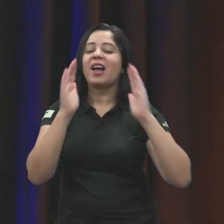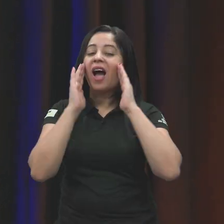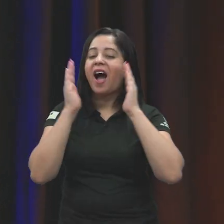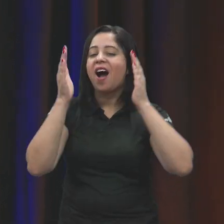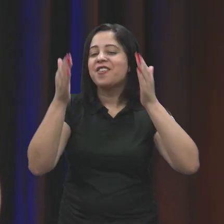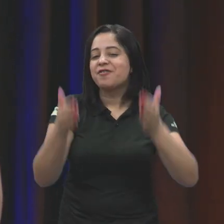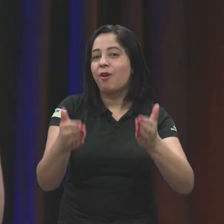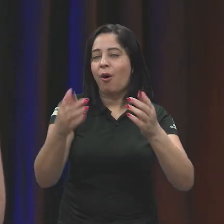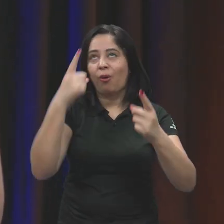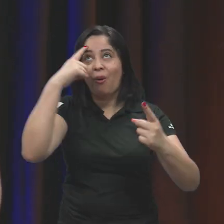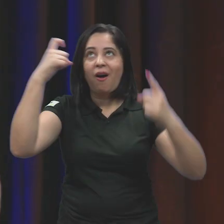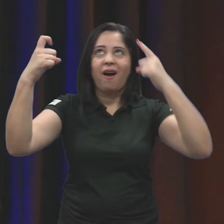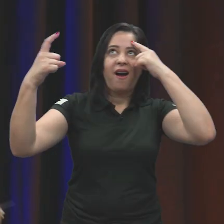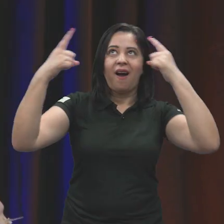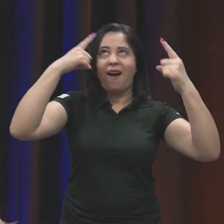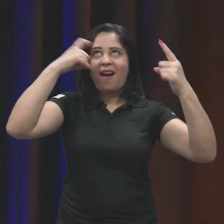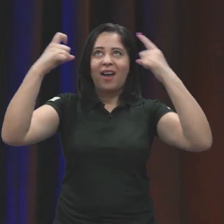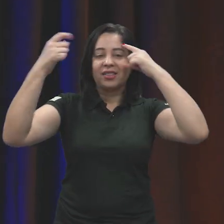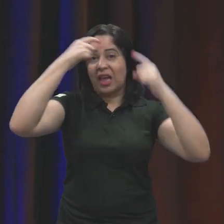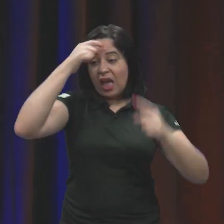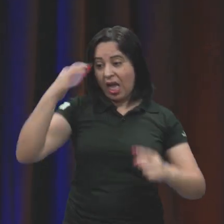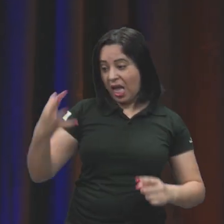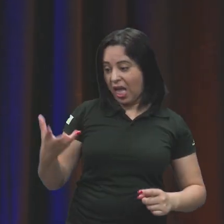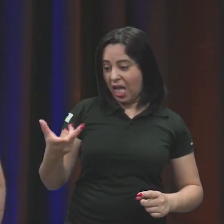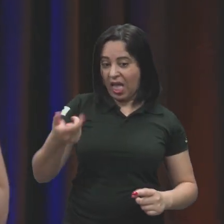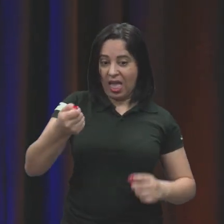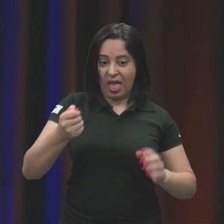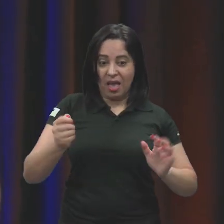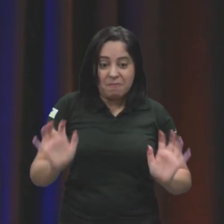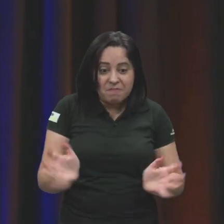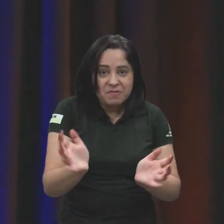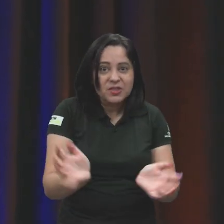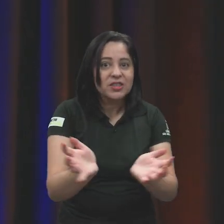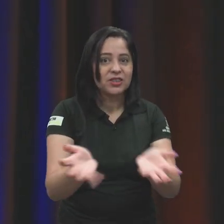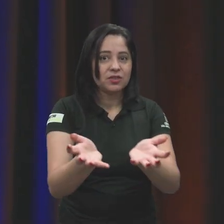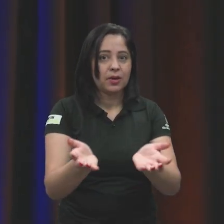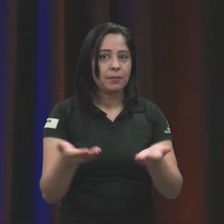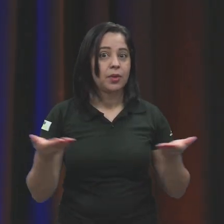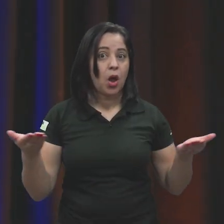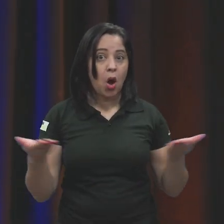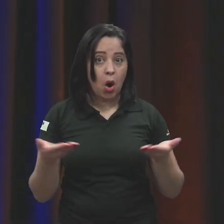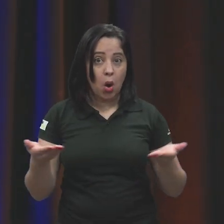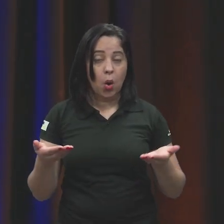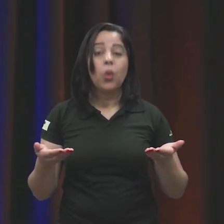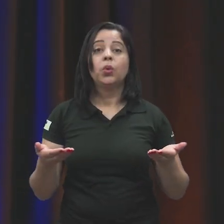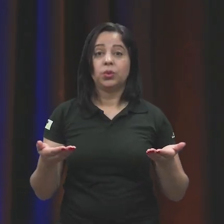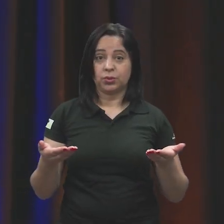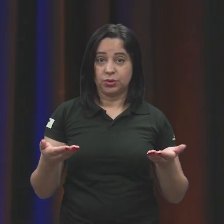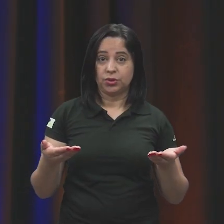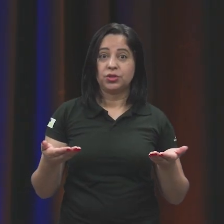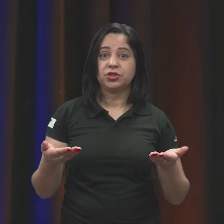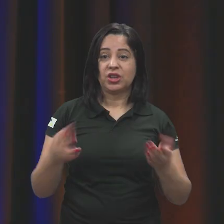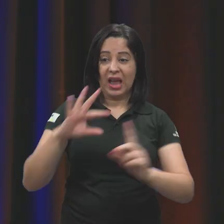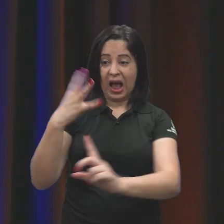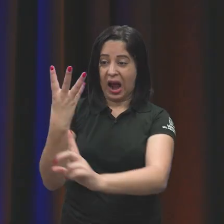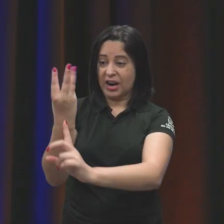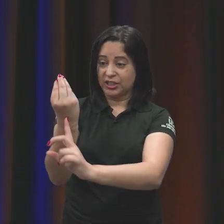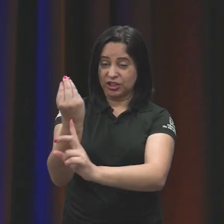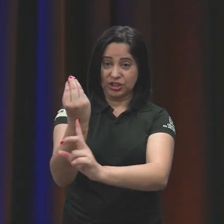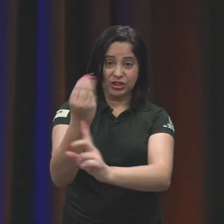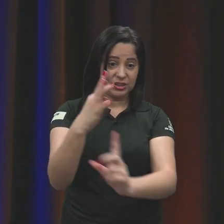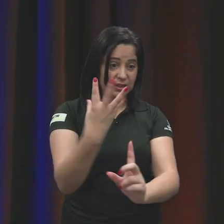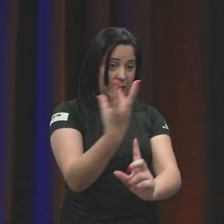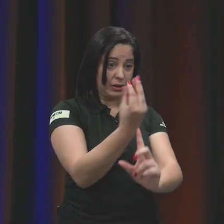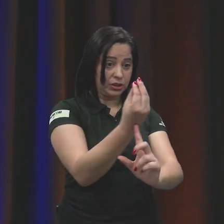celebrar a criatividade, o talento e a cultura de nossas crianças. Hoje tivemos a alegria de receber artistas